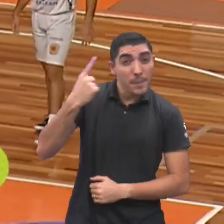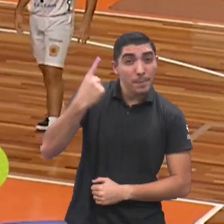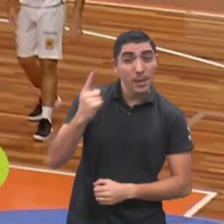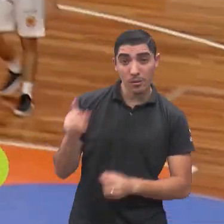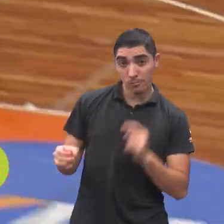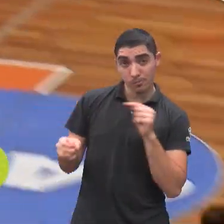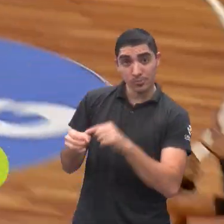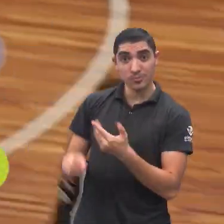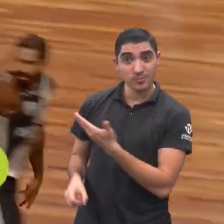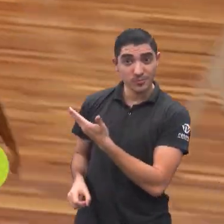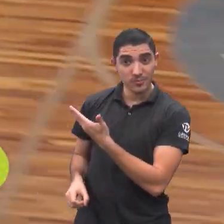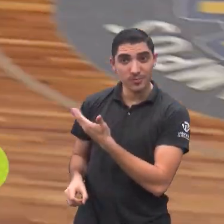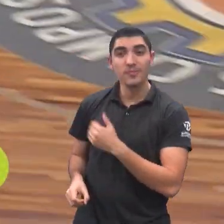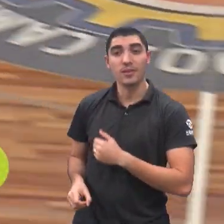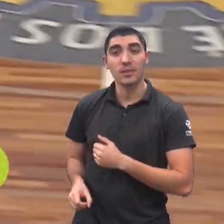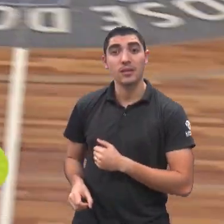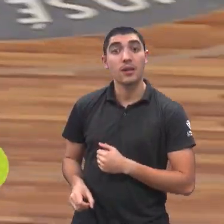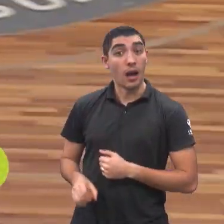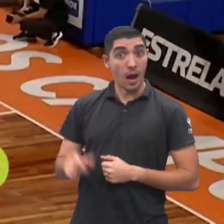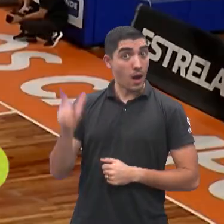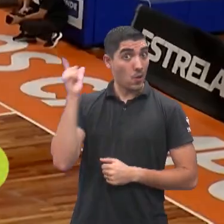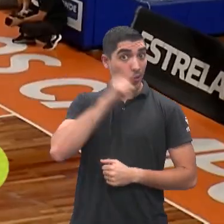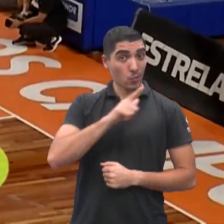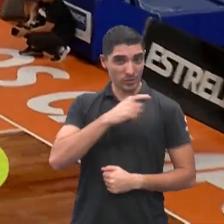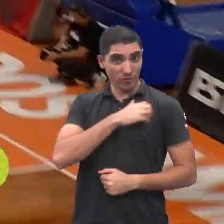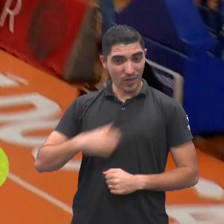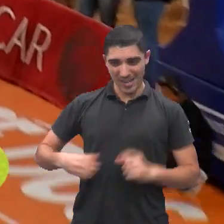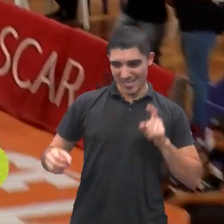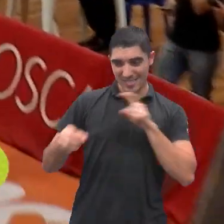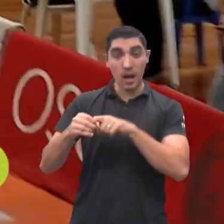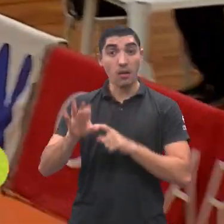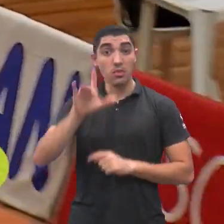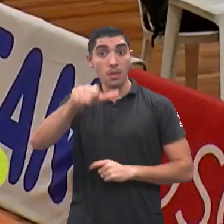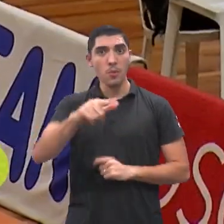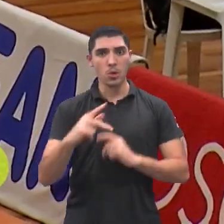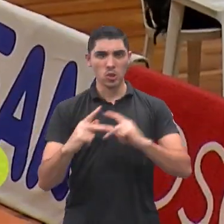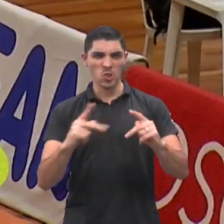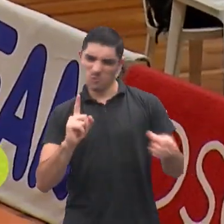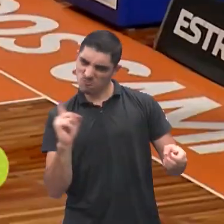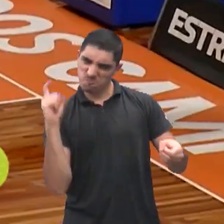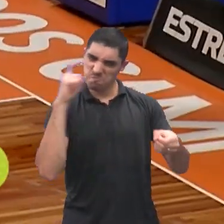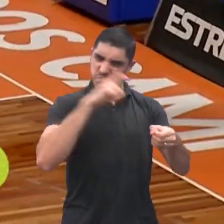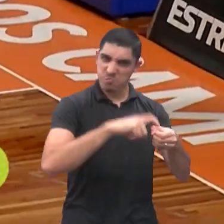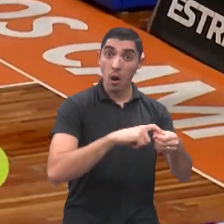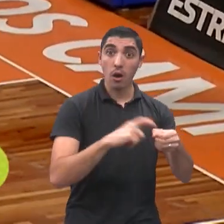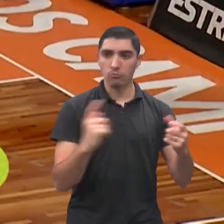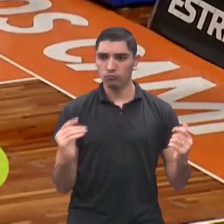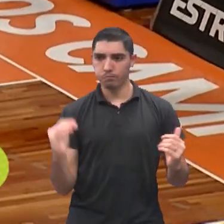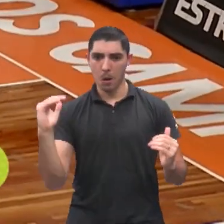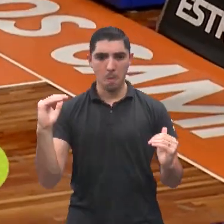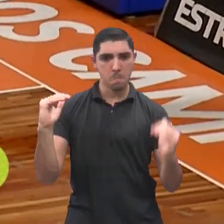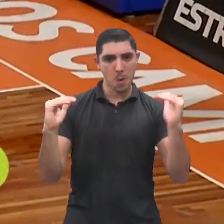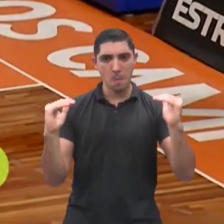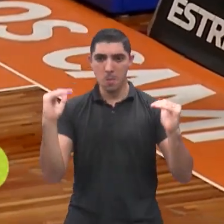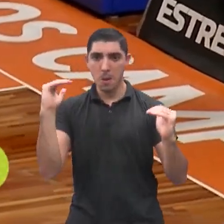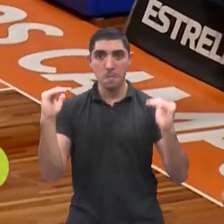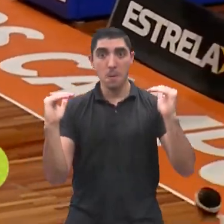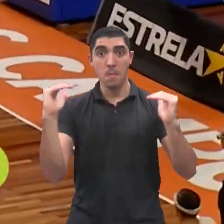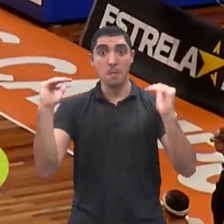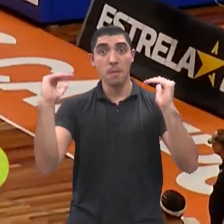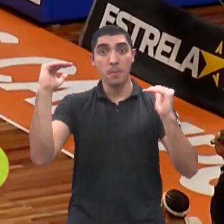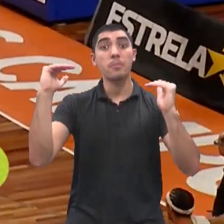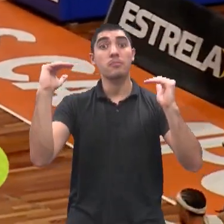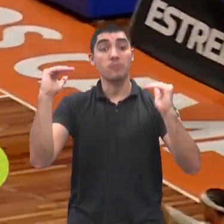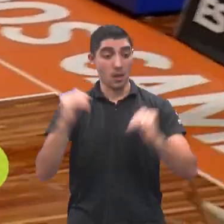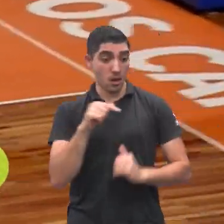sair, mas depois que a primeira bola caiu, os dois times começaram a pontuar. E com o passar do tempo, o São José